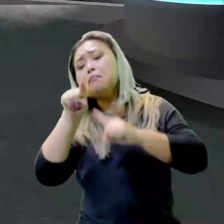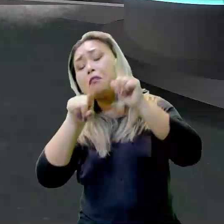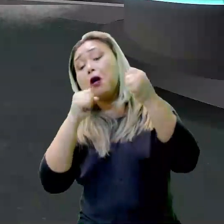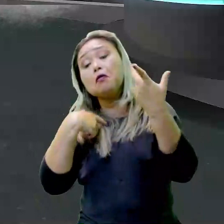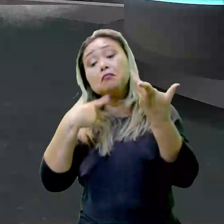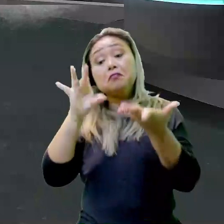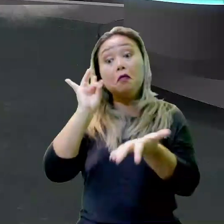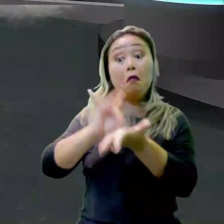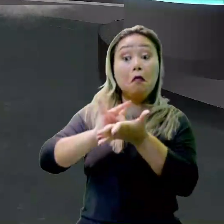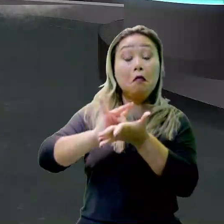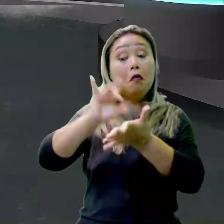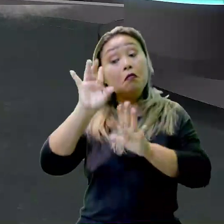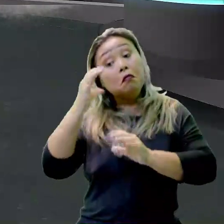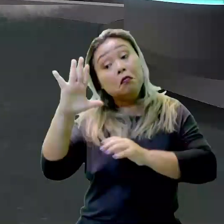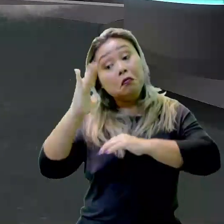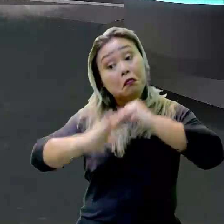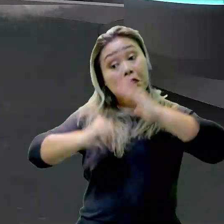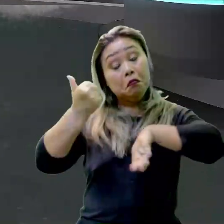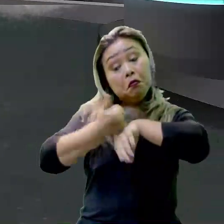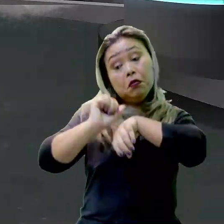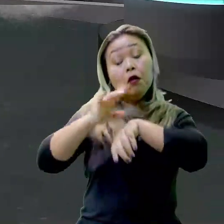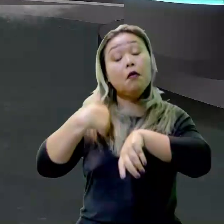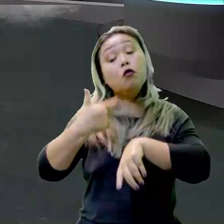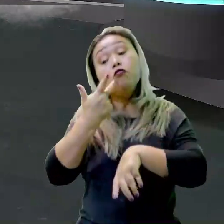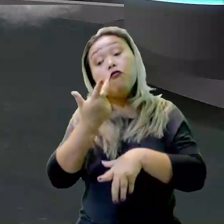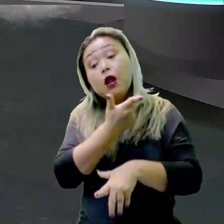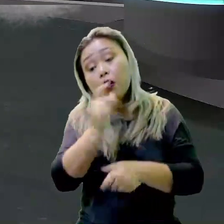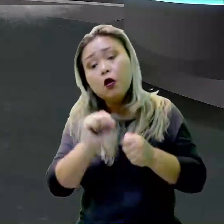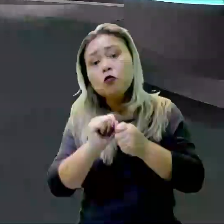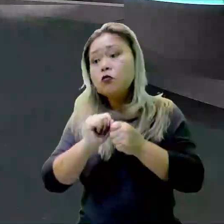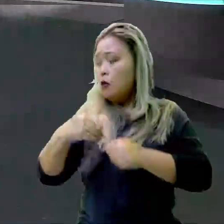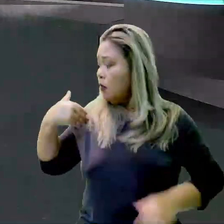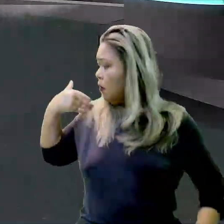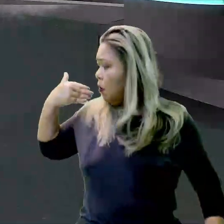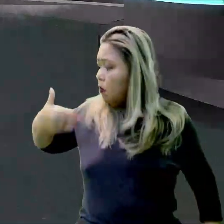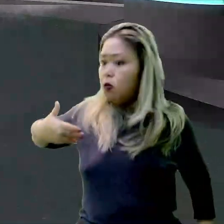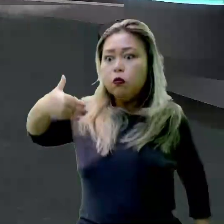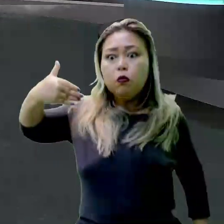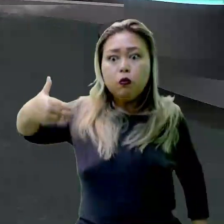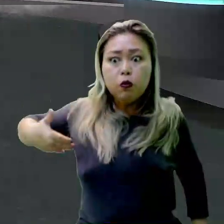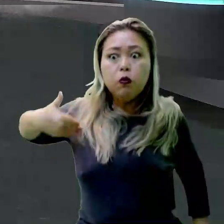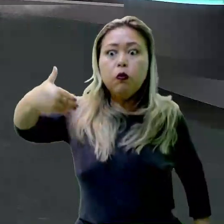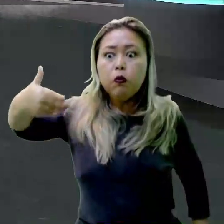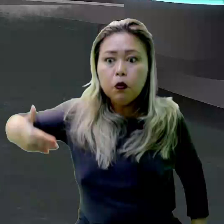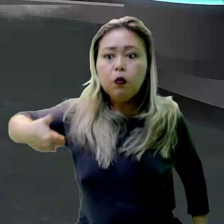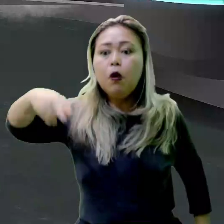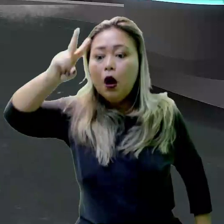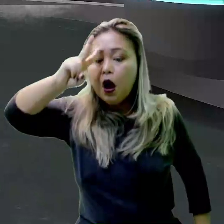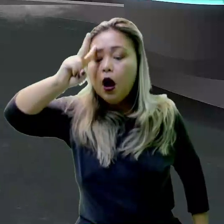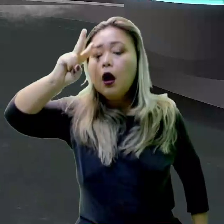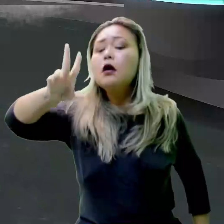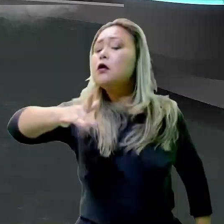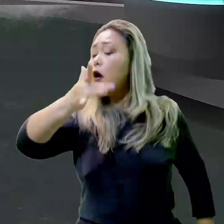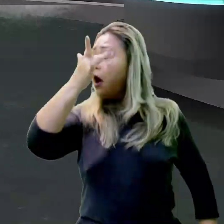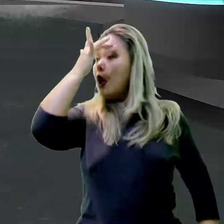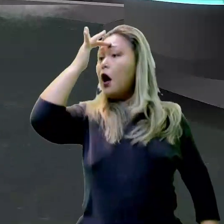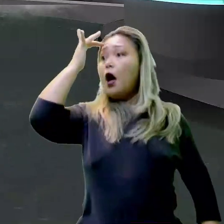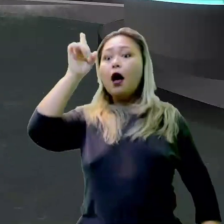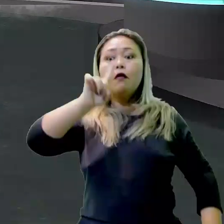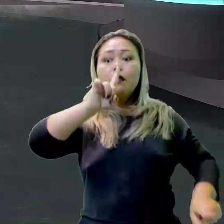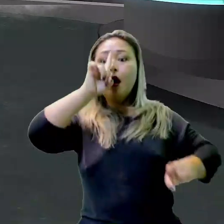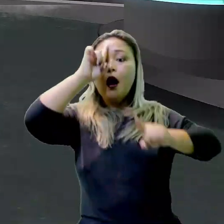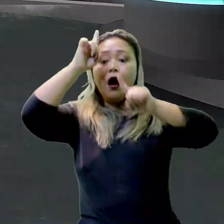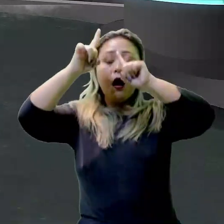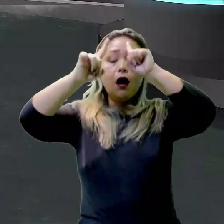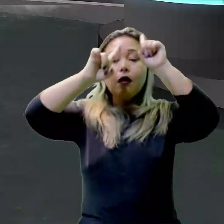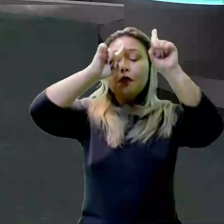alguns cientistas, mas eu estou destacando porque foi o período mais longo da história. Então, essas pessoas foram muito